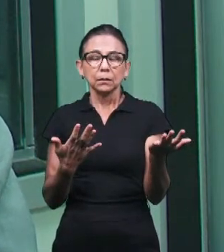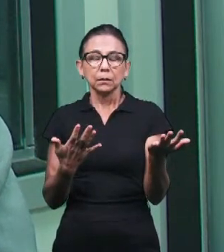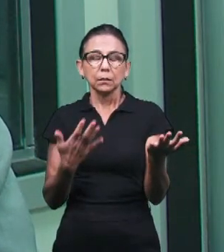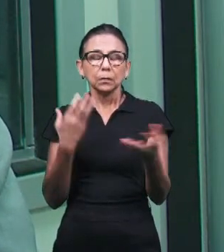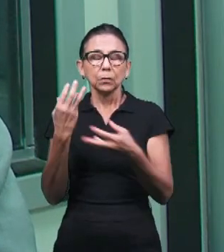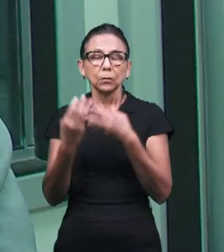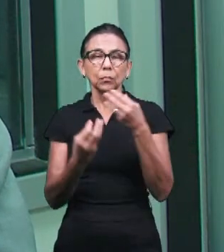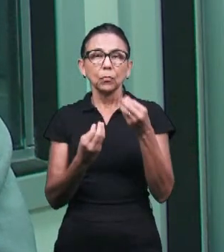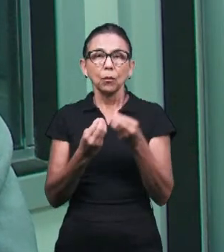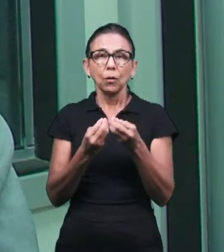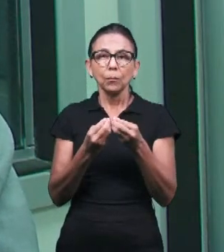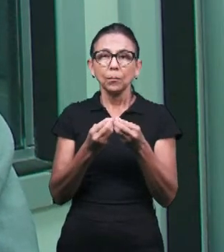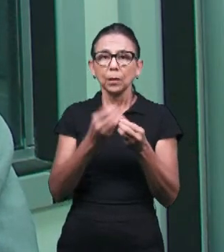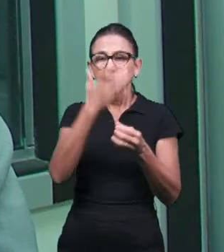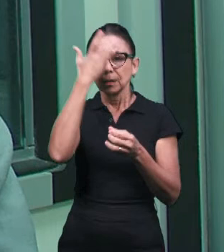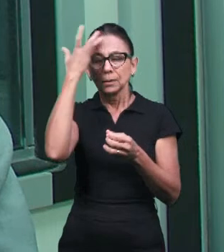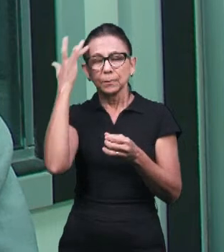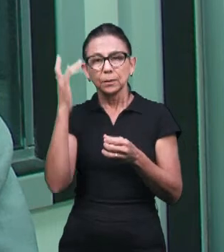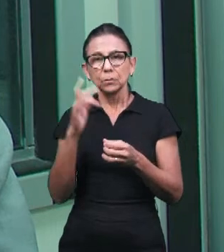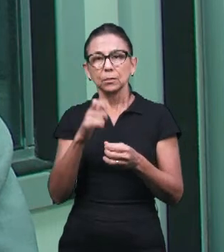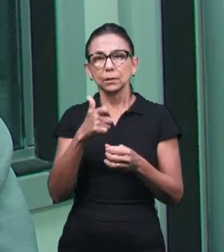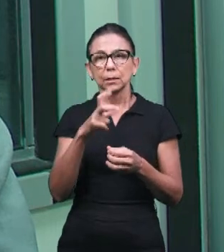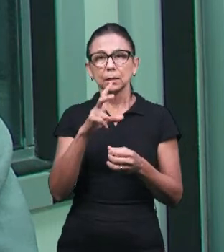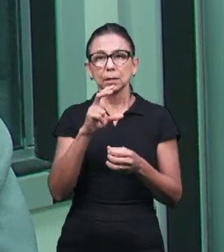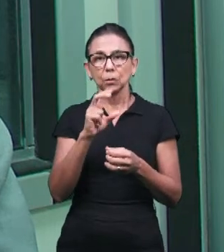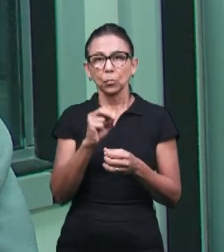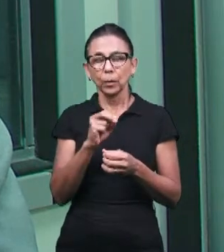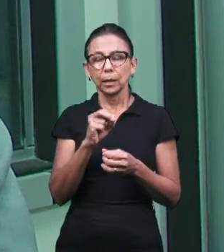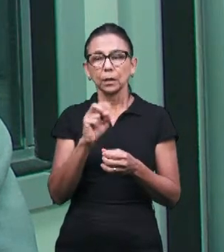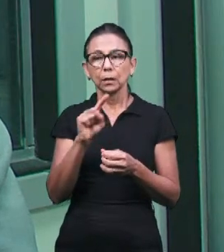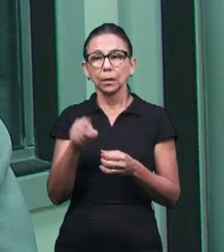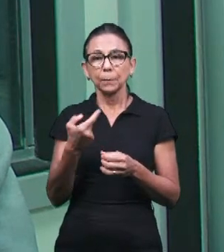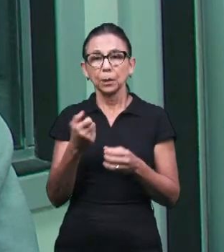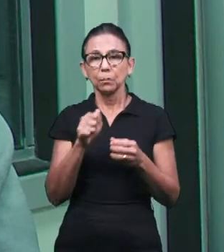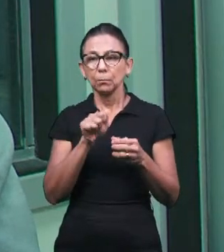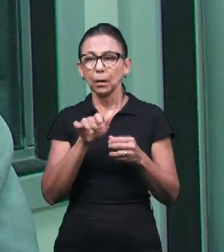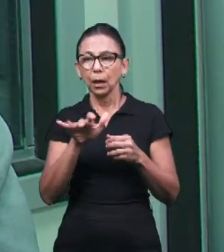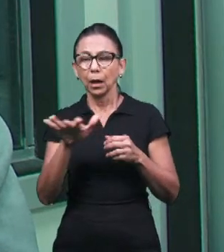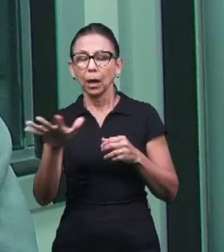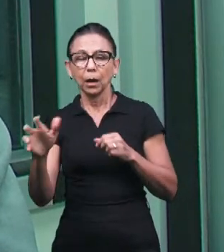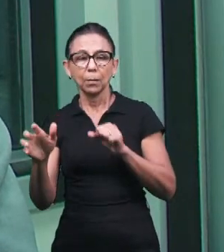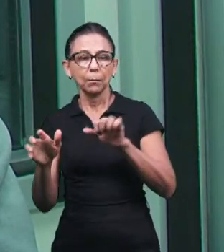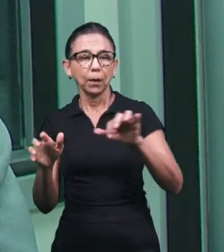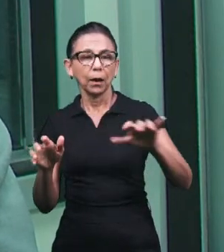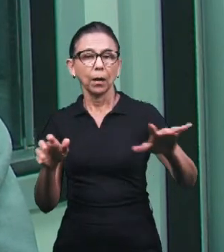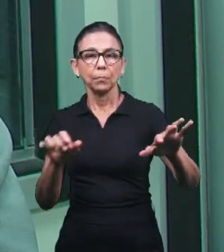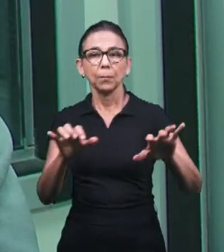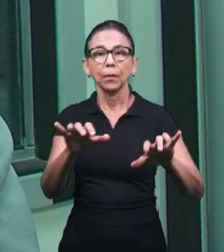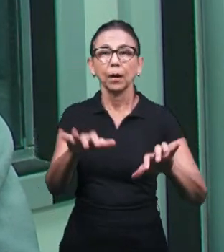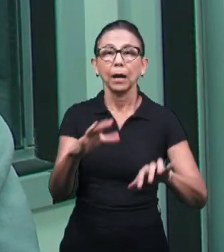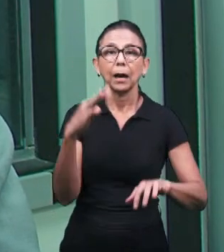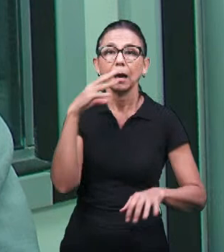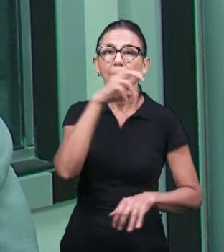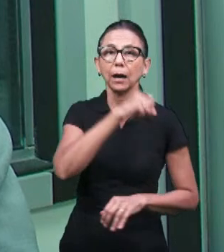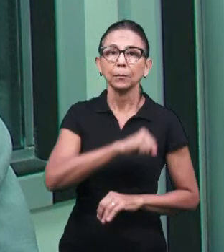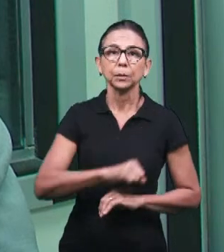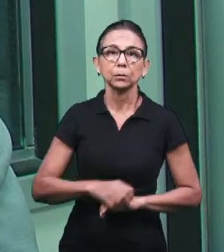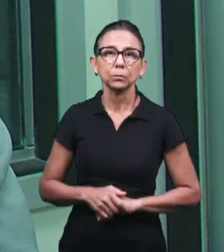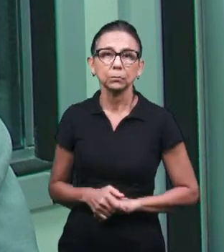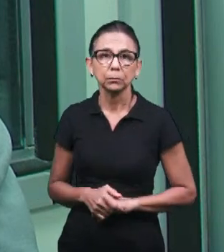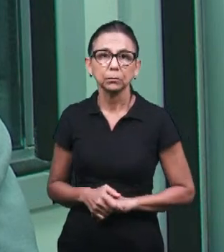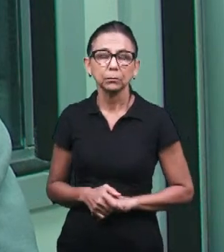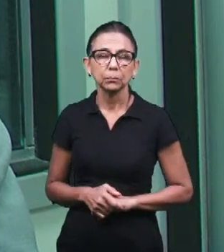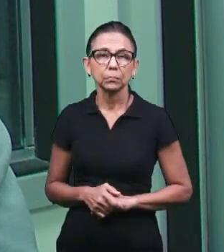150 mil pessoas daquele lugar sem causar nenhum constrangimento e sem demorar muito. A verdade é que